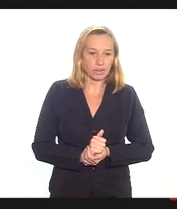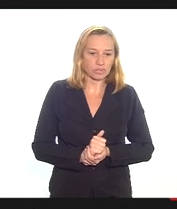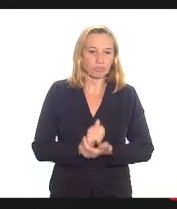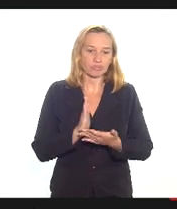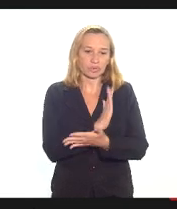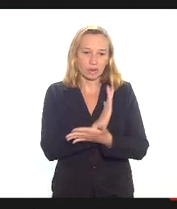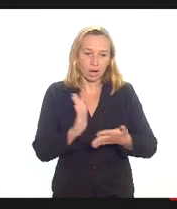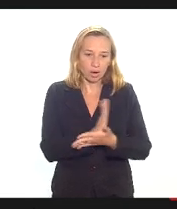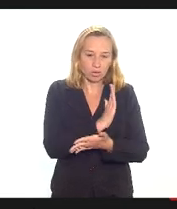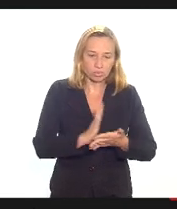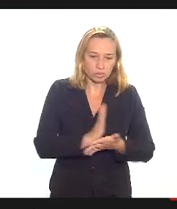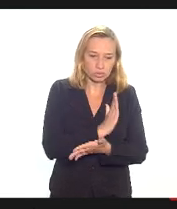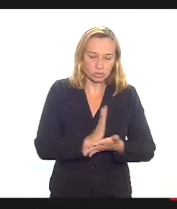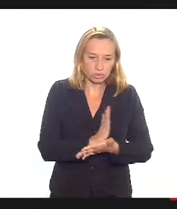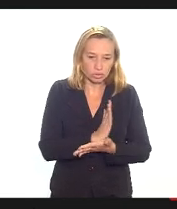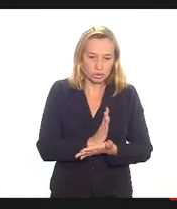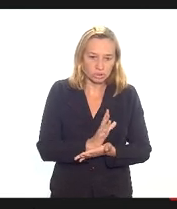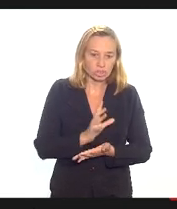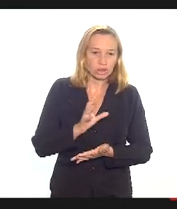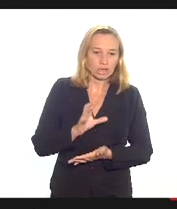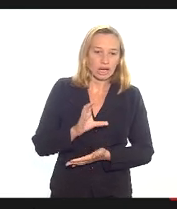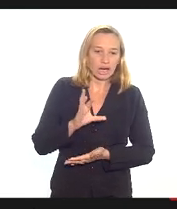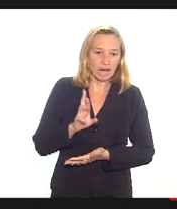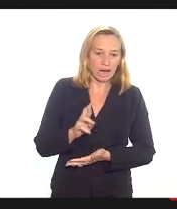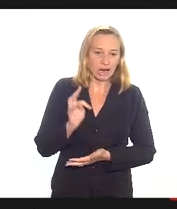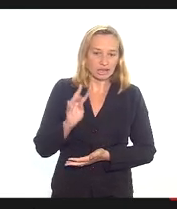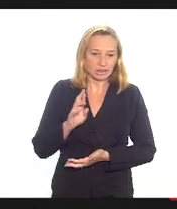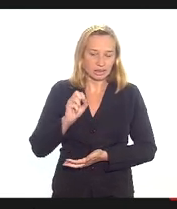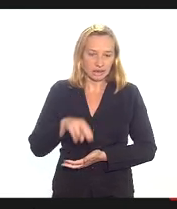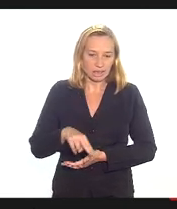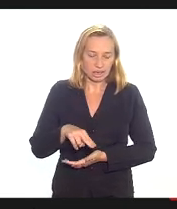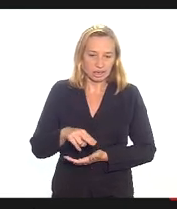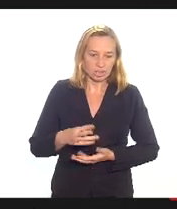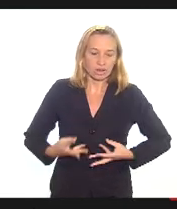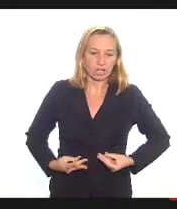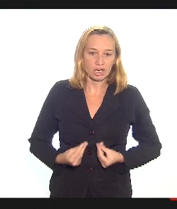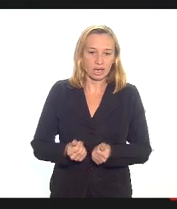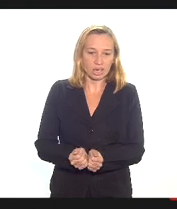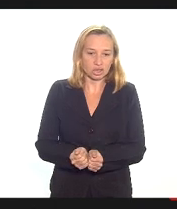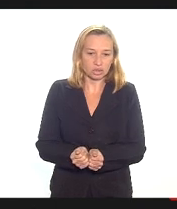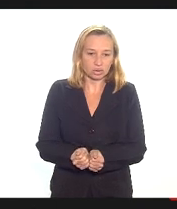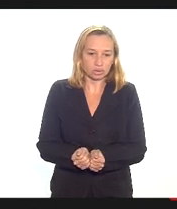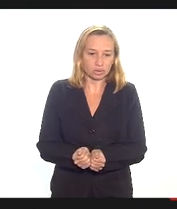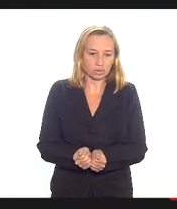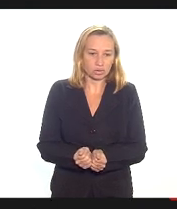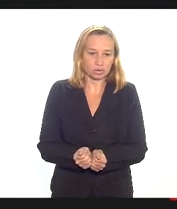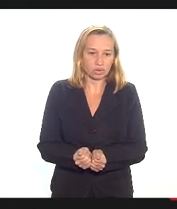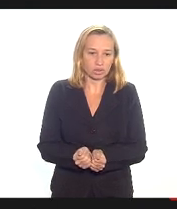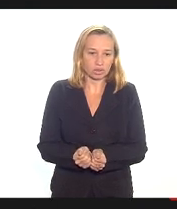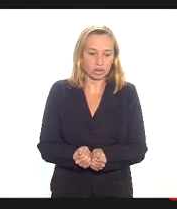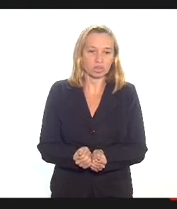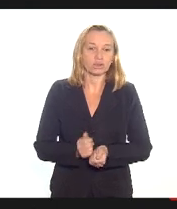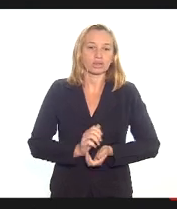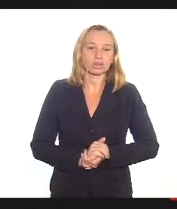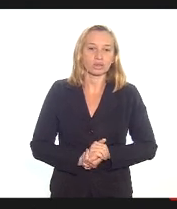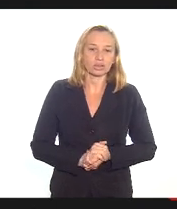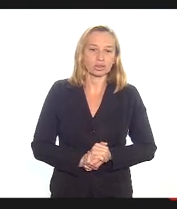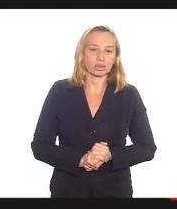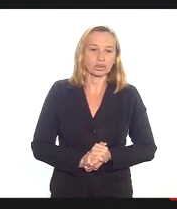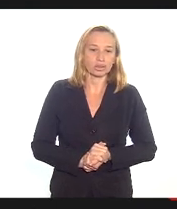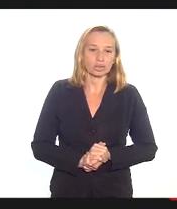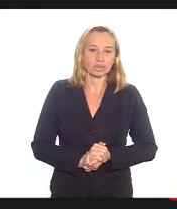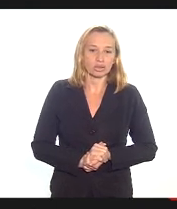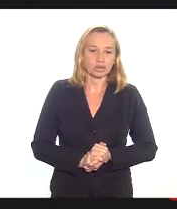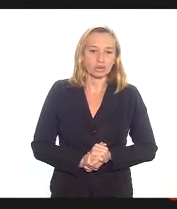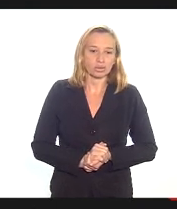alguns critérios de rateio. Então, por exemplo, gastos de exploração passam a ser deduzidos